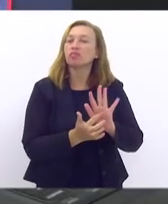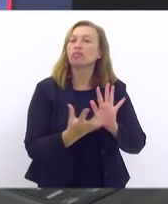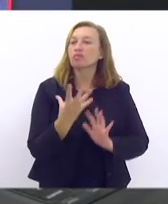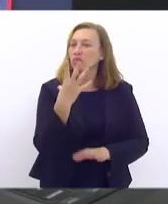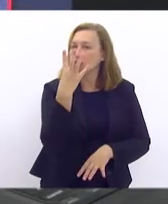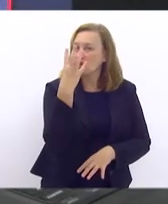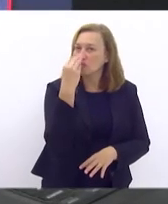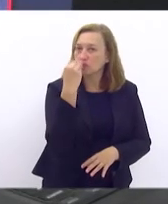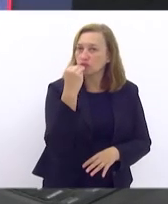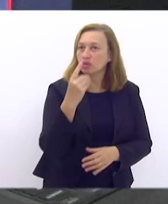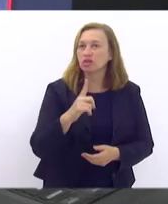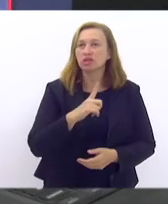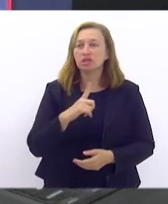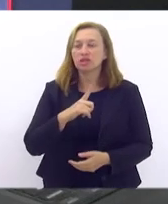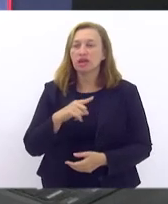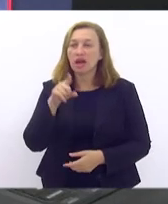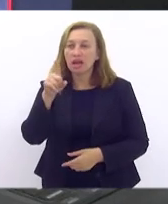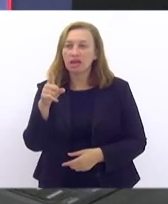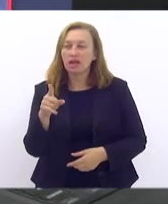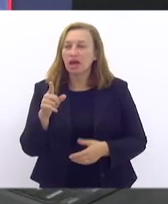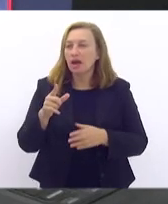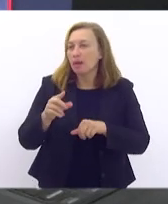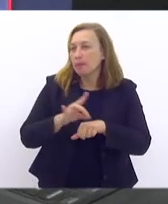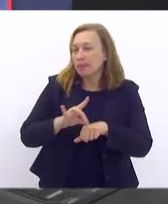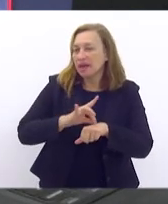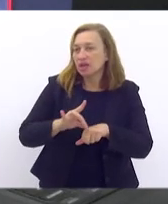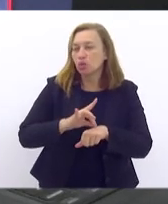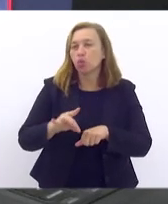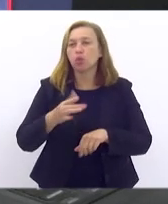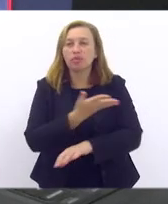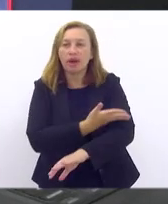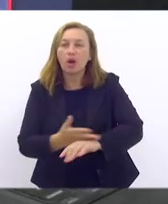temos, ali está preto e branco, mas